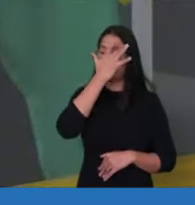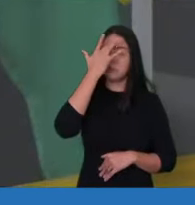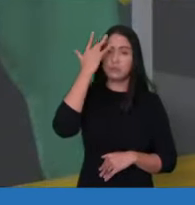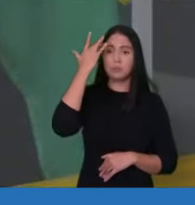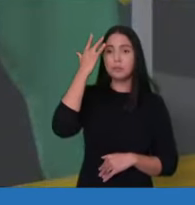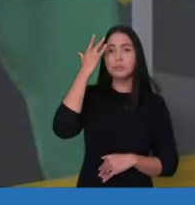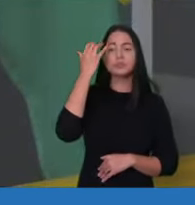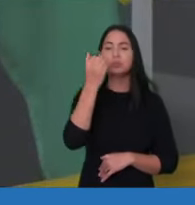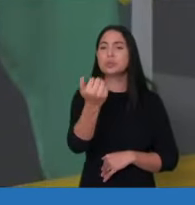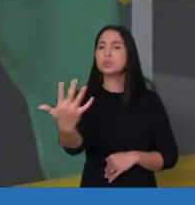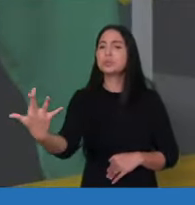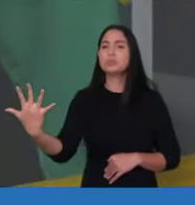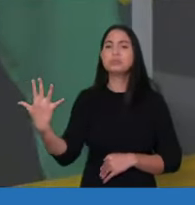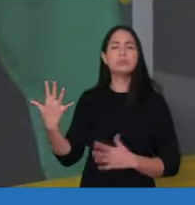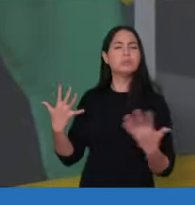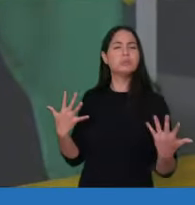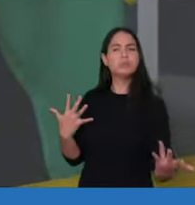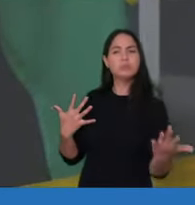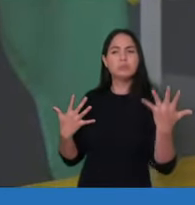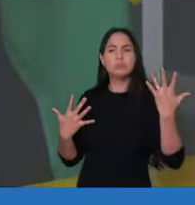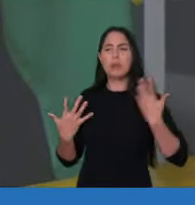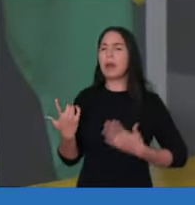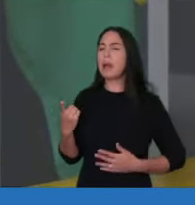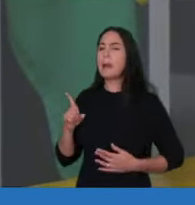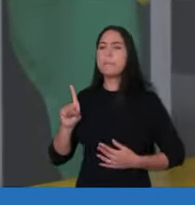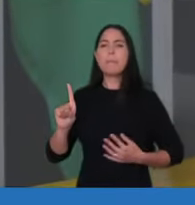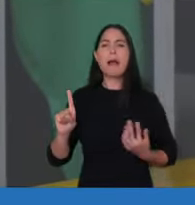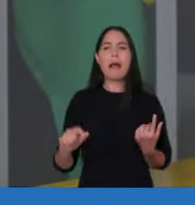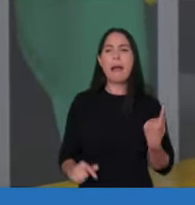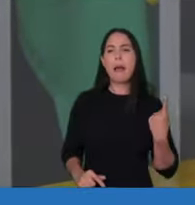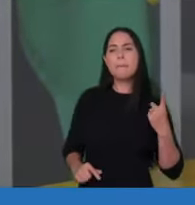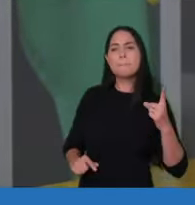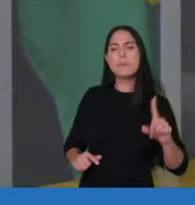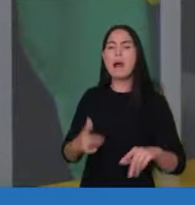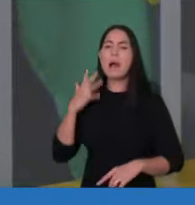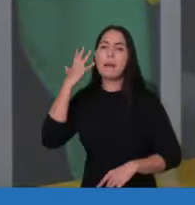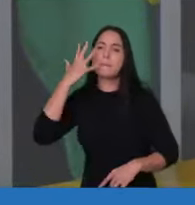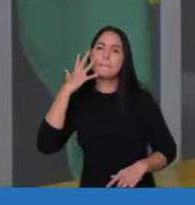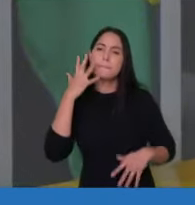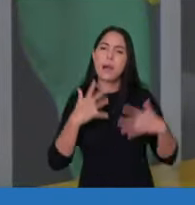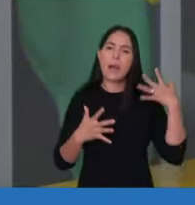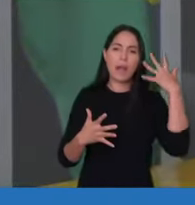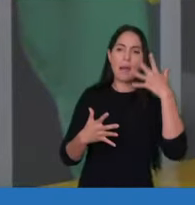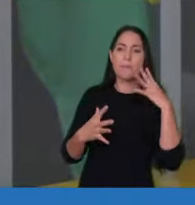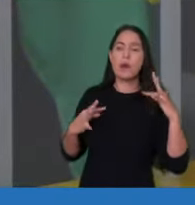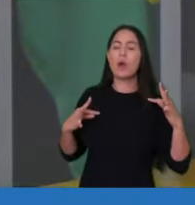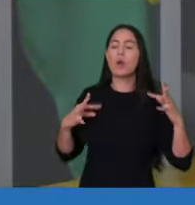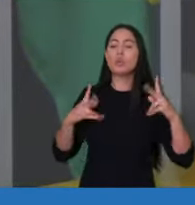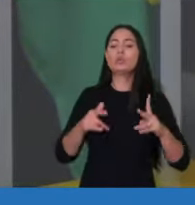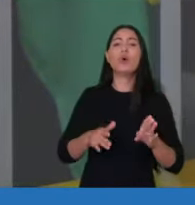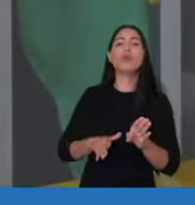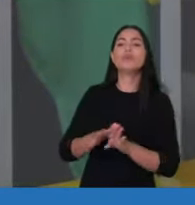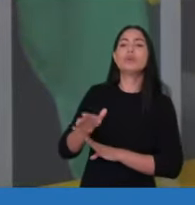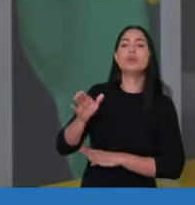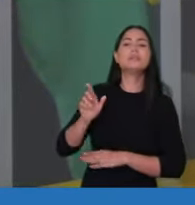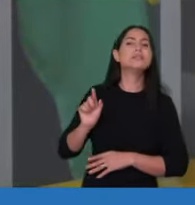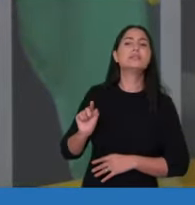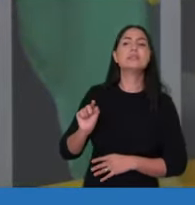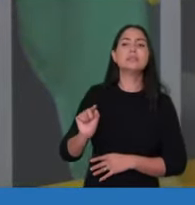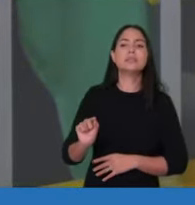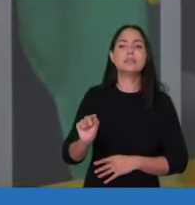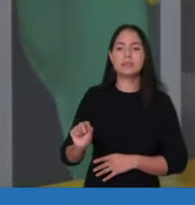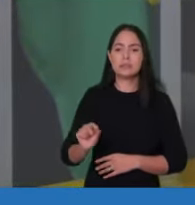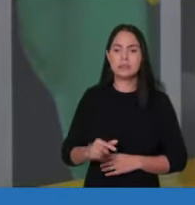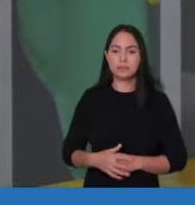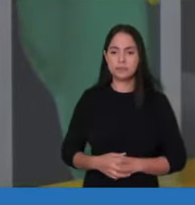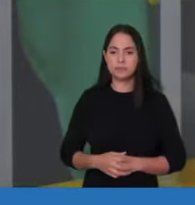mais variadas, mas todas elas orientadas no sentido de